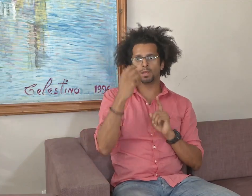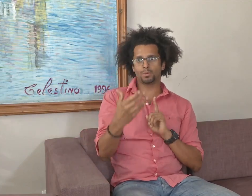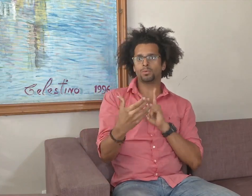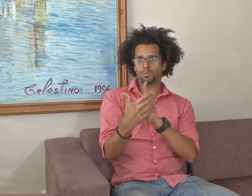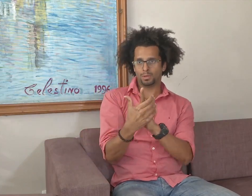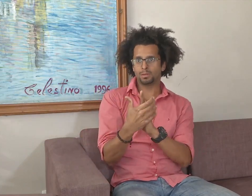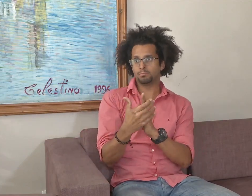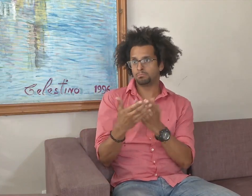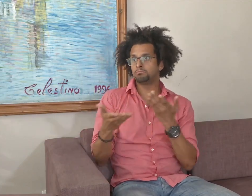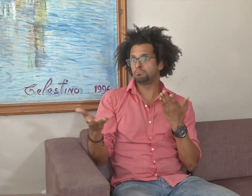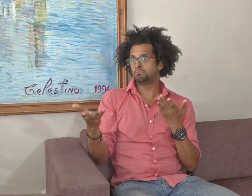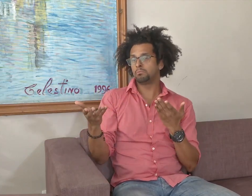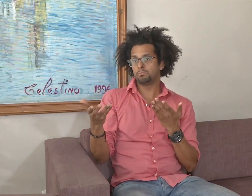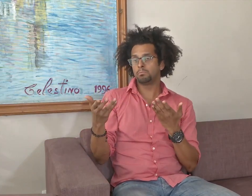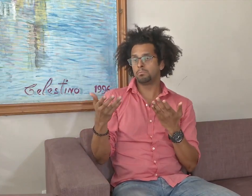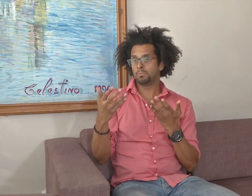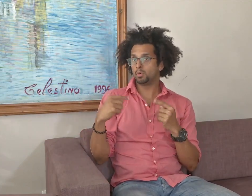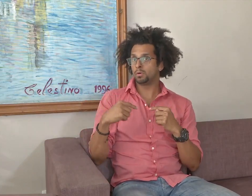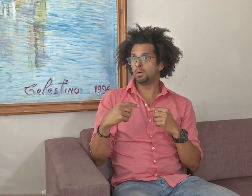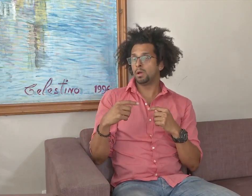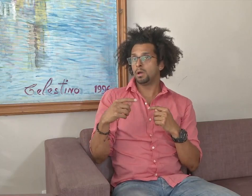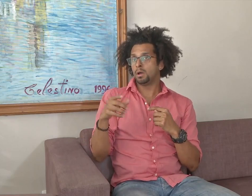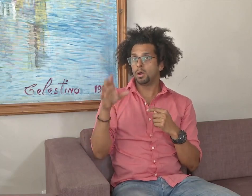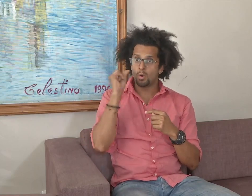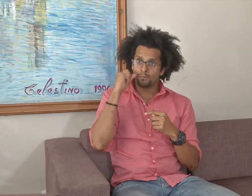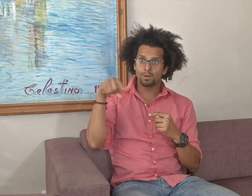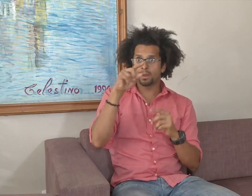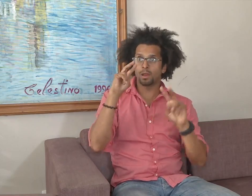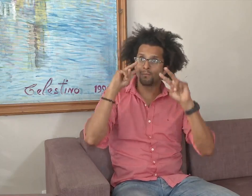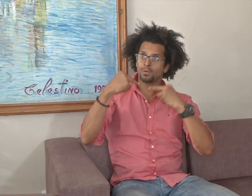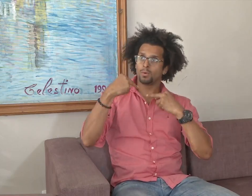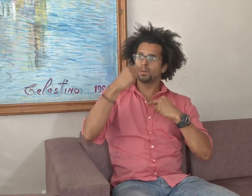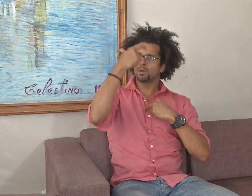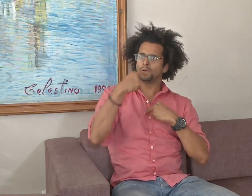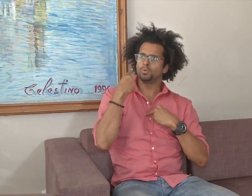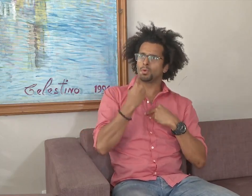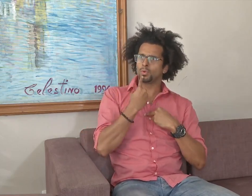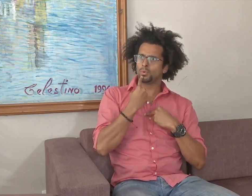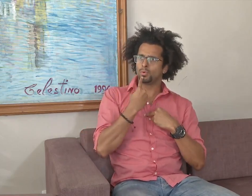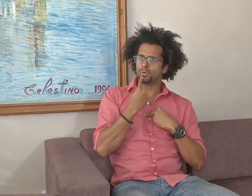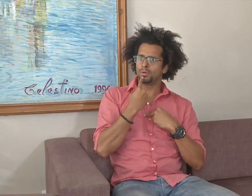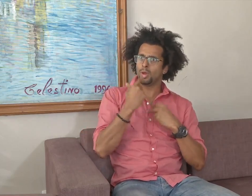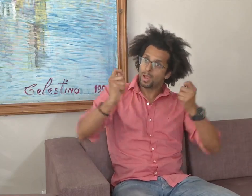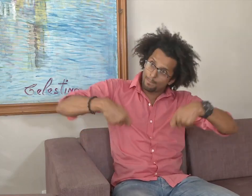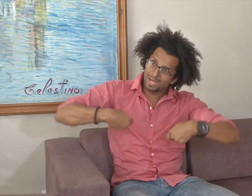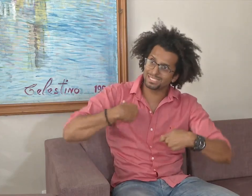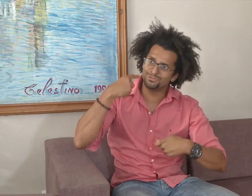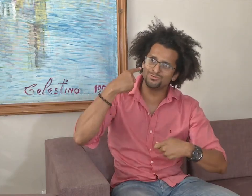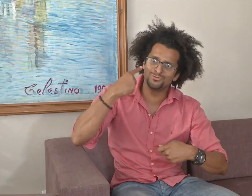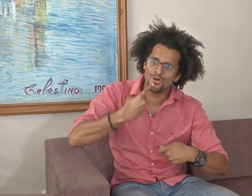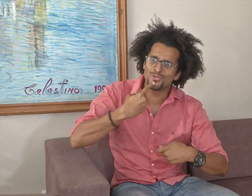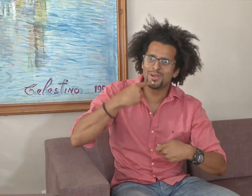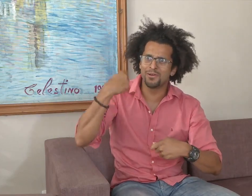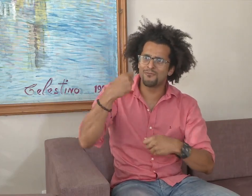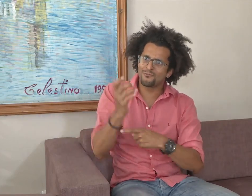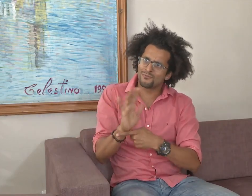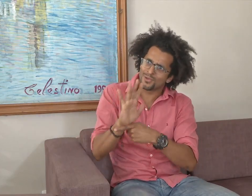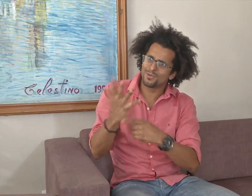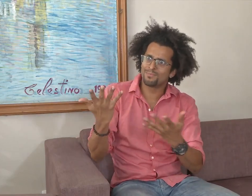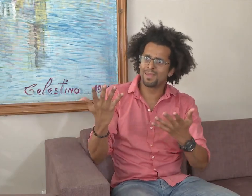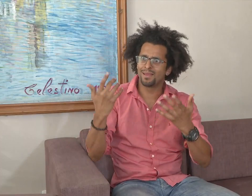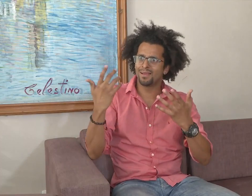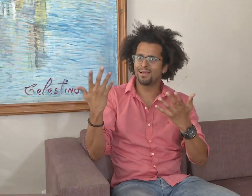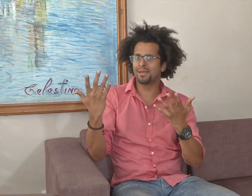Porque o filme foi feito por ouvintes e eu tive a experiência de participar. Então, eu tive a capacidade